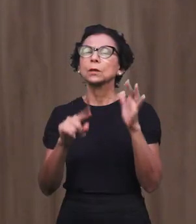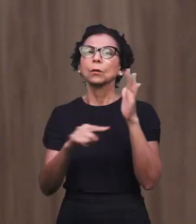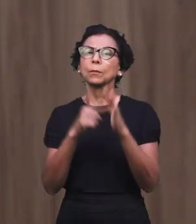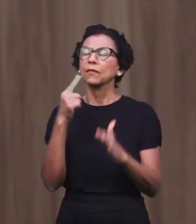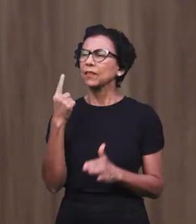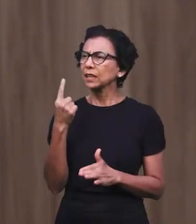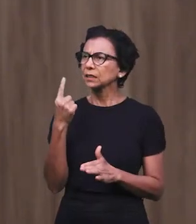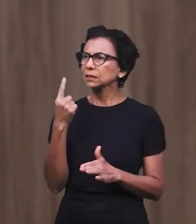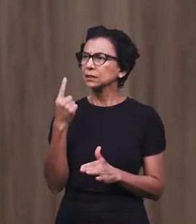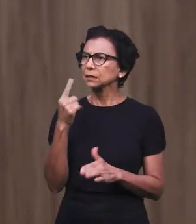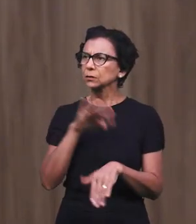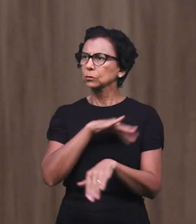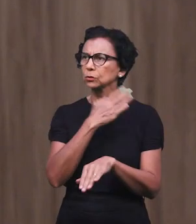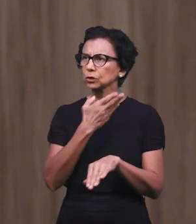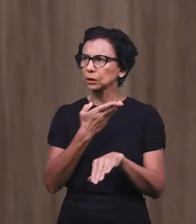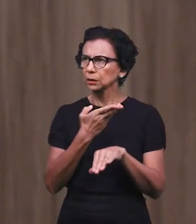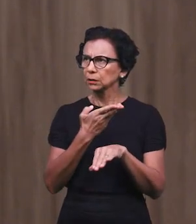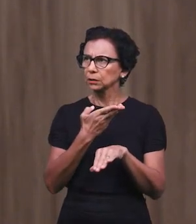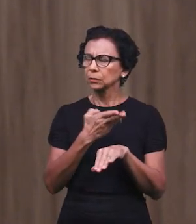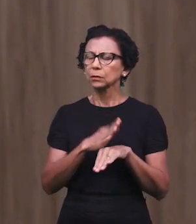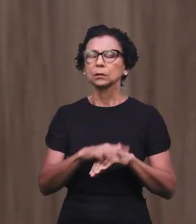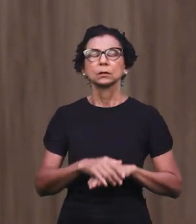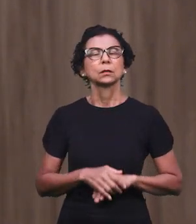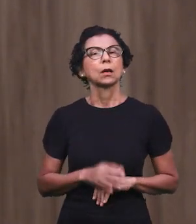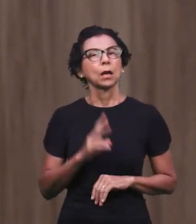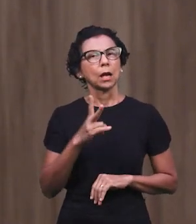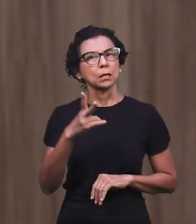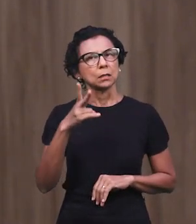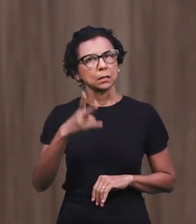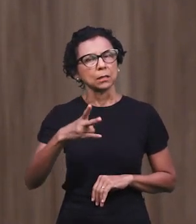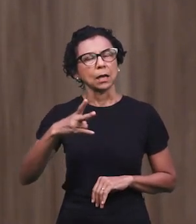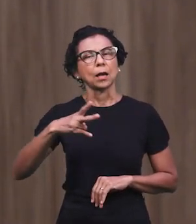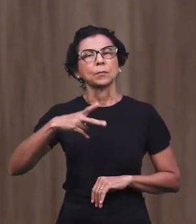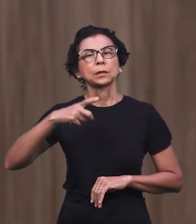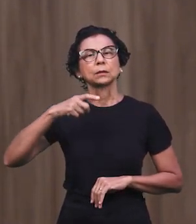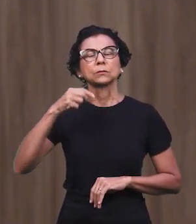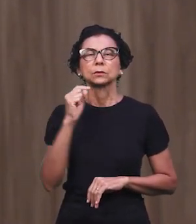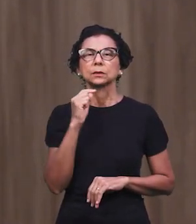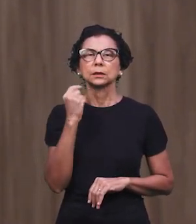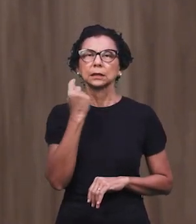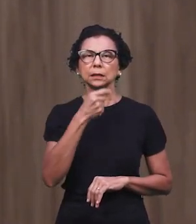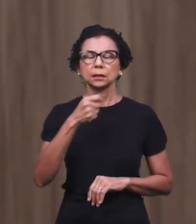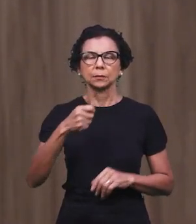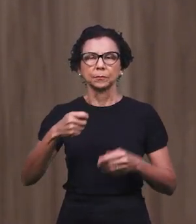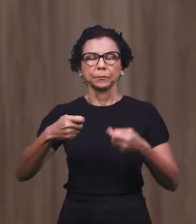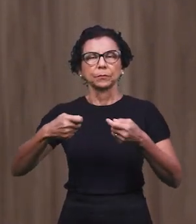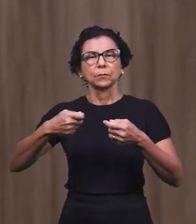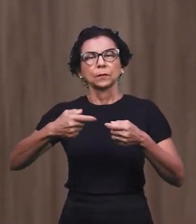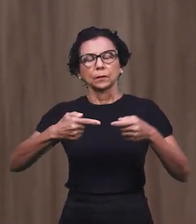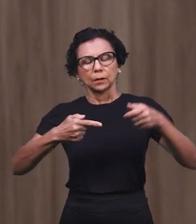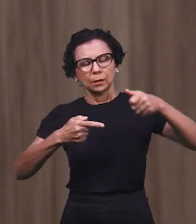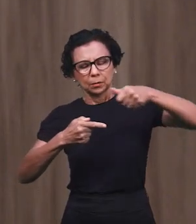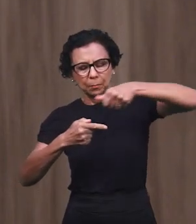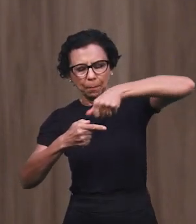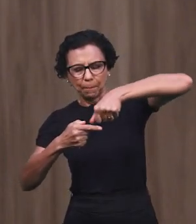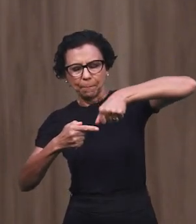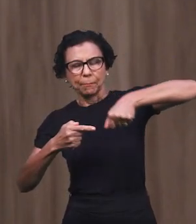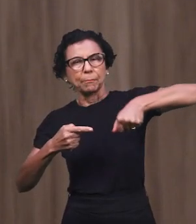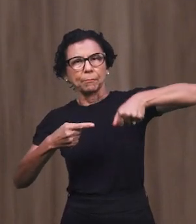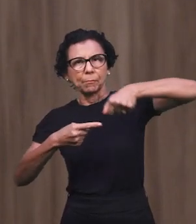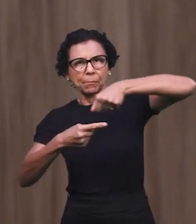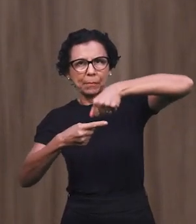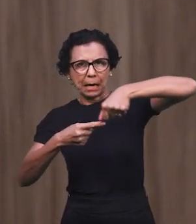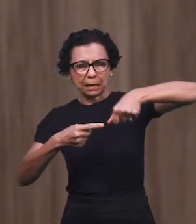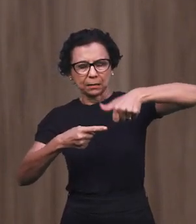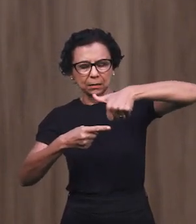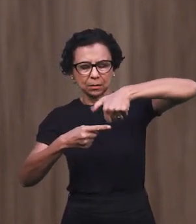as vezes que se faz a escovação, o uso do fio dental, né? Existem até alguns fios dentais feitos com a